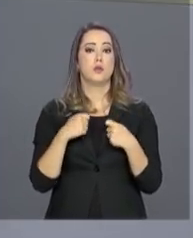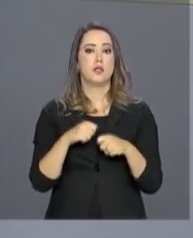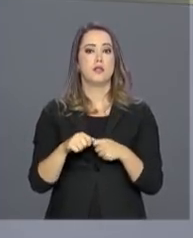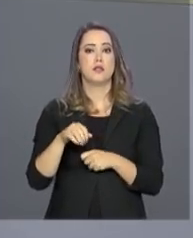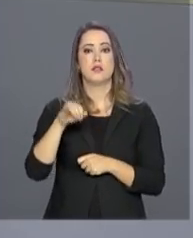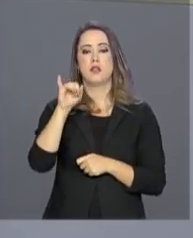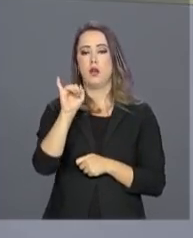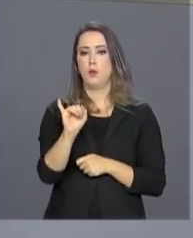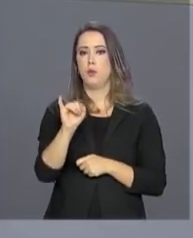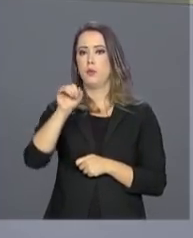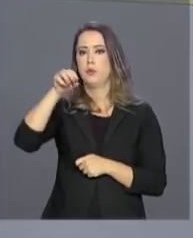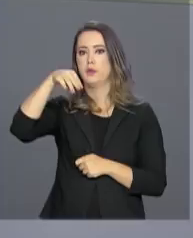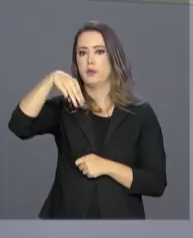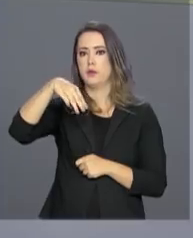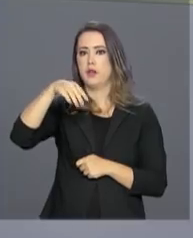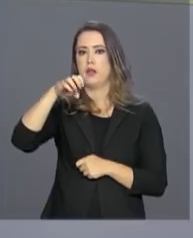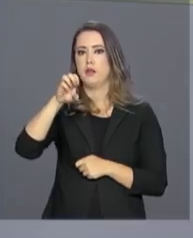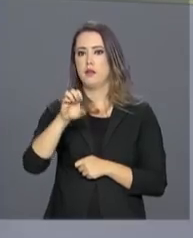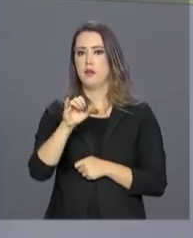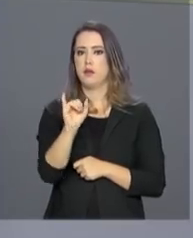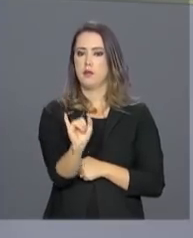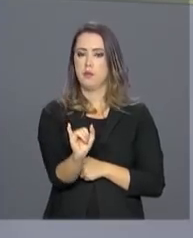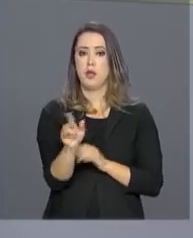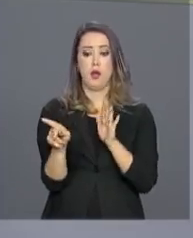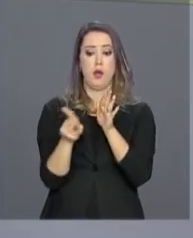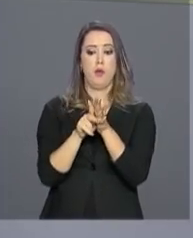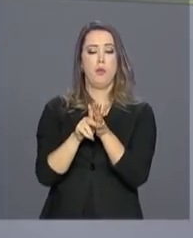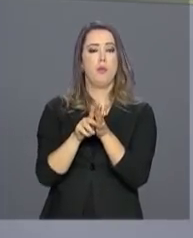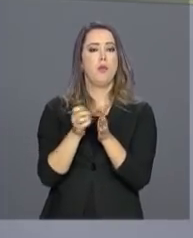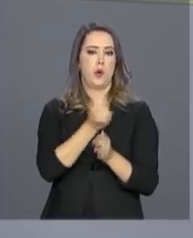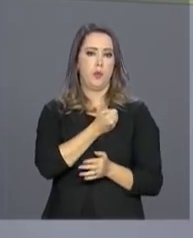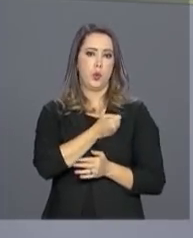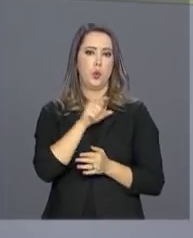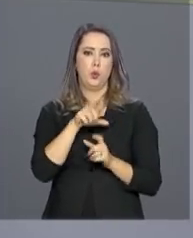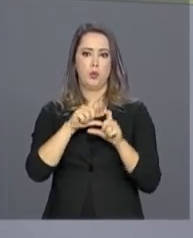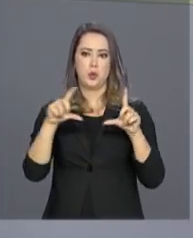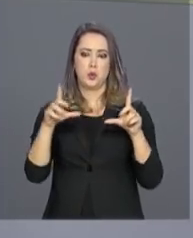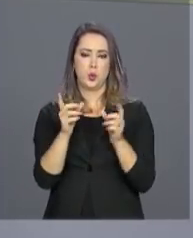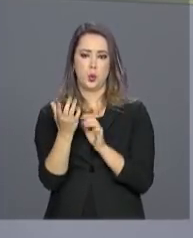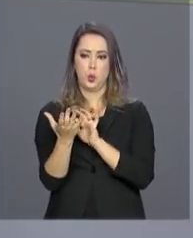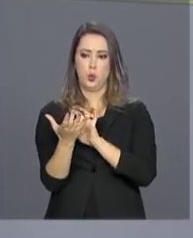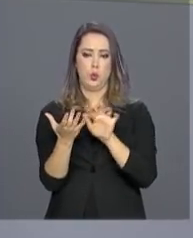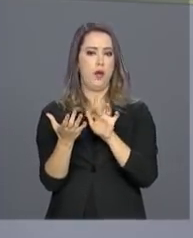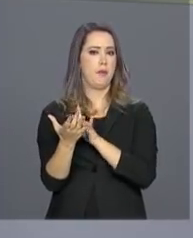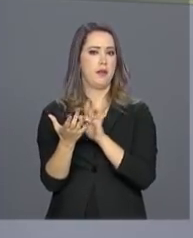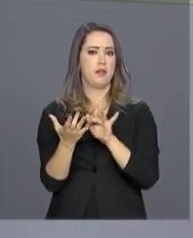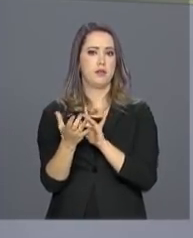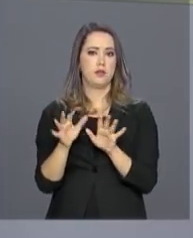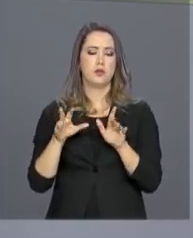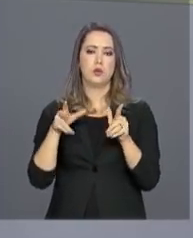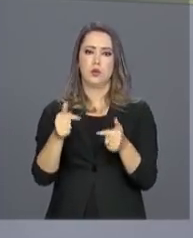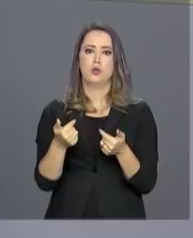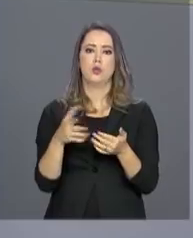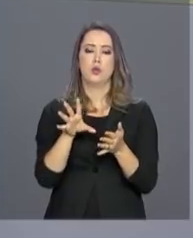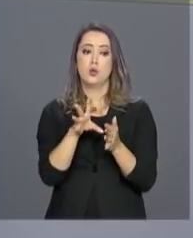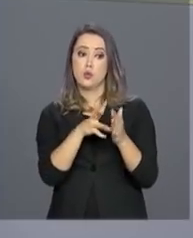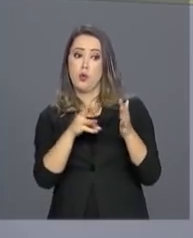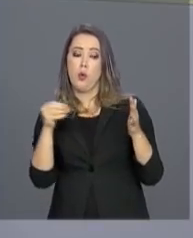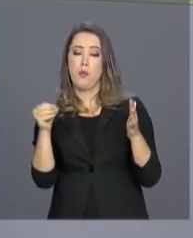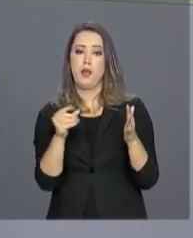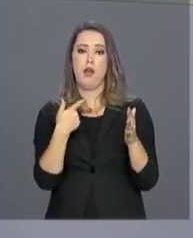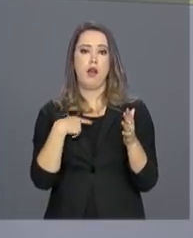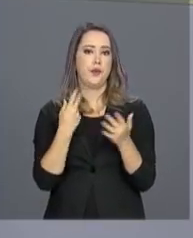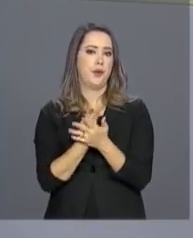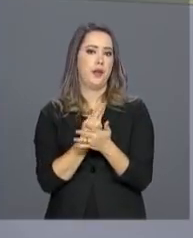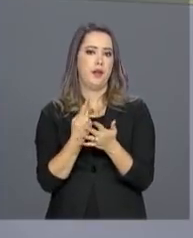e mail que é uma espécie de identificação formal do aparelho com esses bloqueios todos os celulares coronhadas adulterados ou